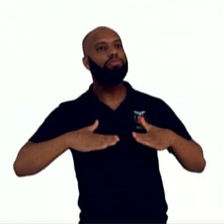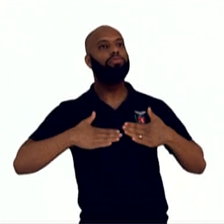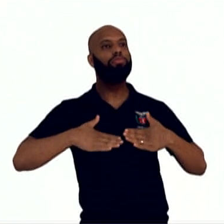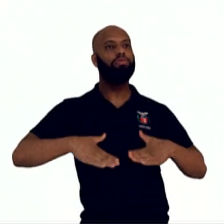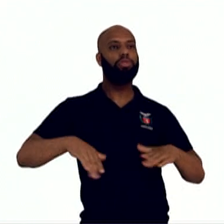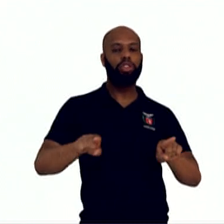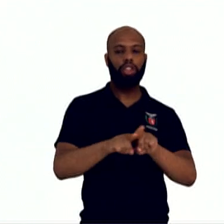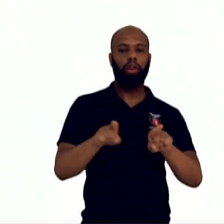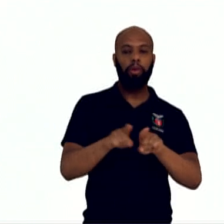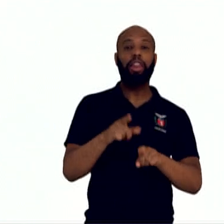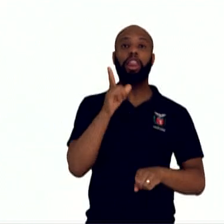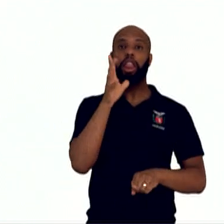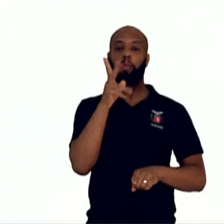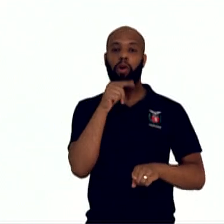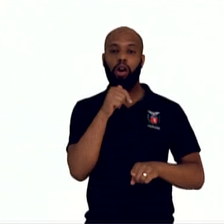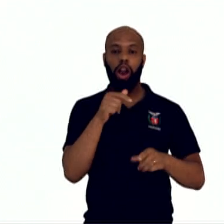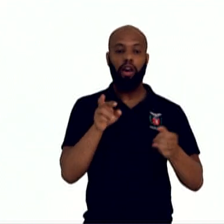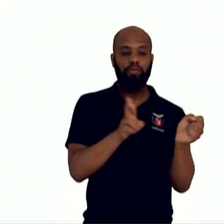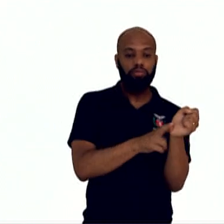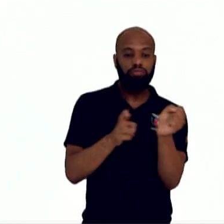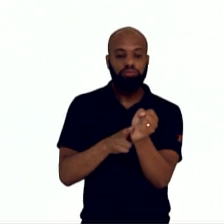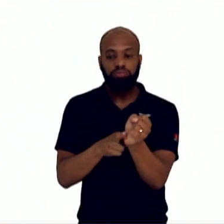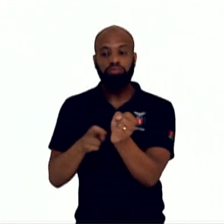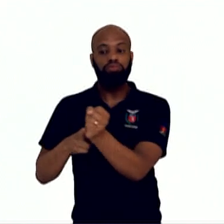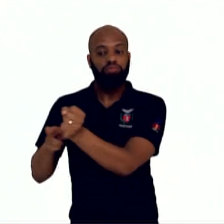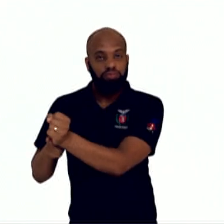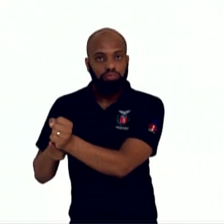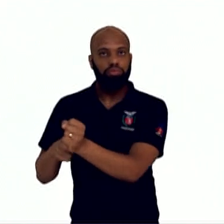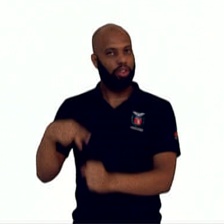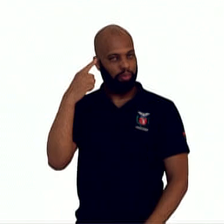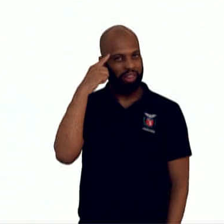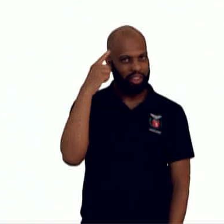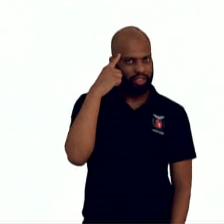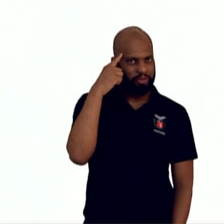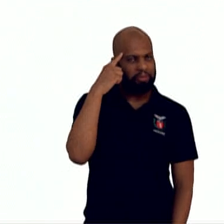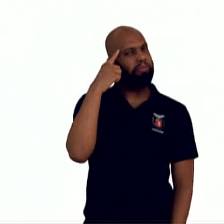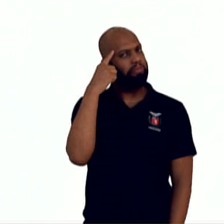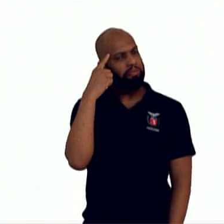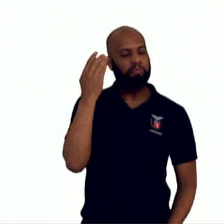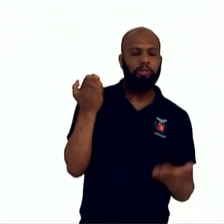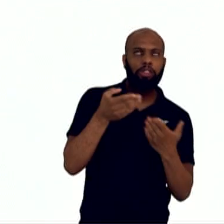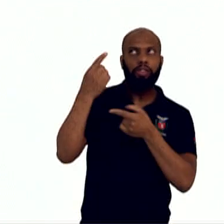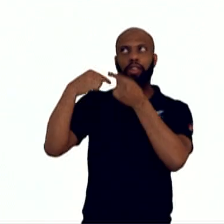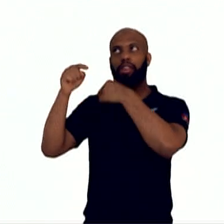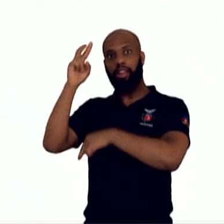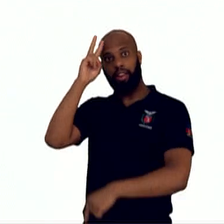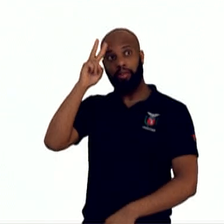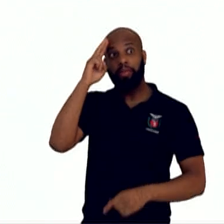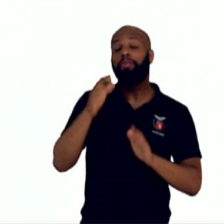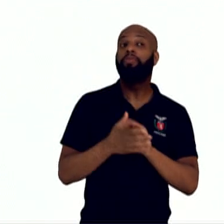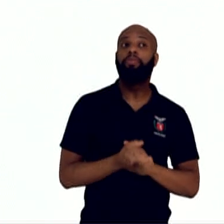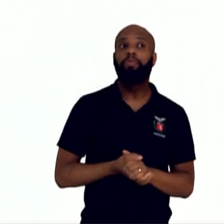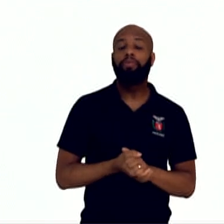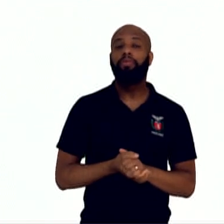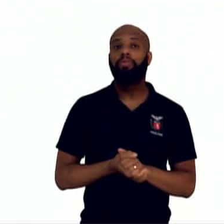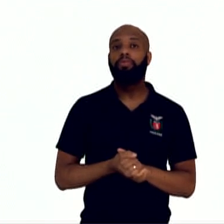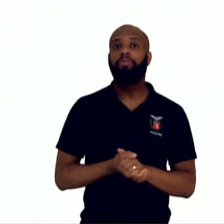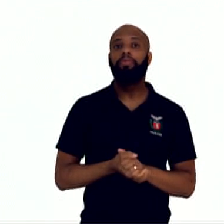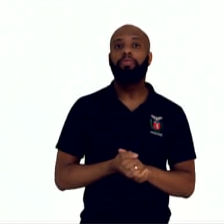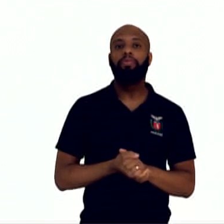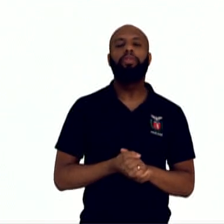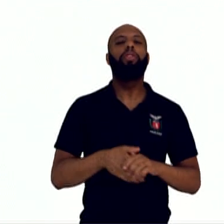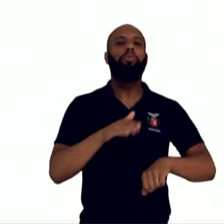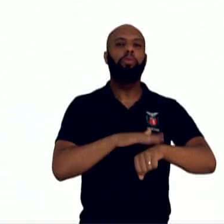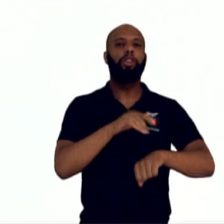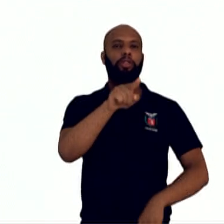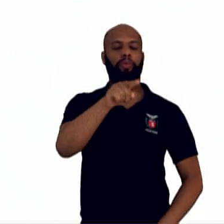e espaçadas. Vamos pensar um pouquinho, rebobinar a memória. Vamos lá? Muito bem, um